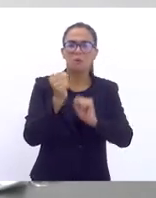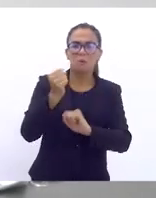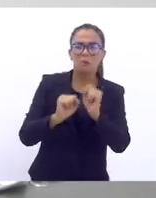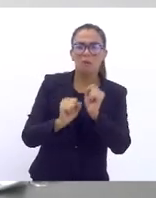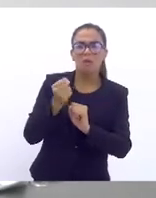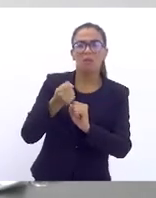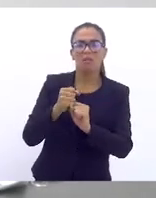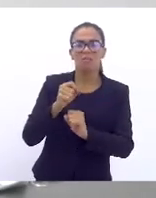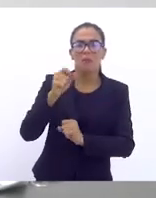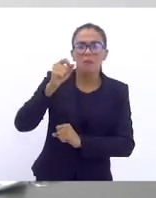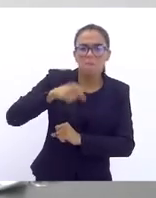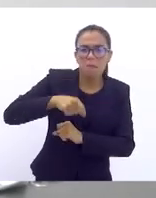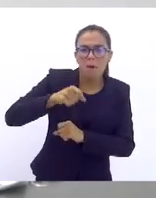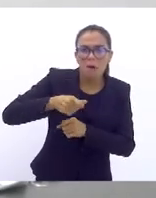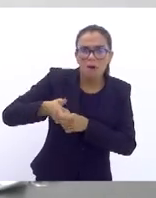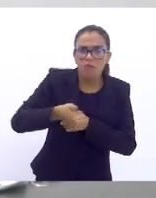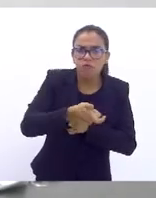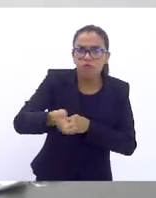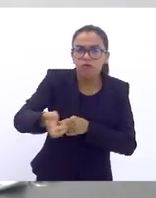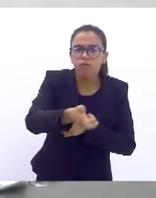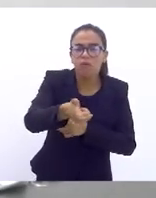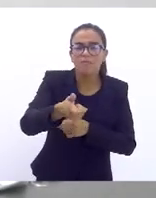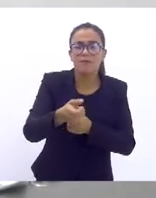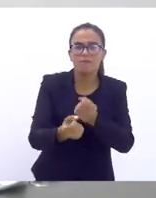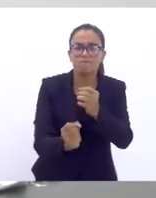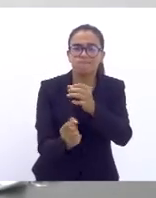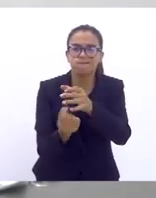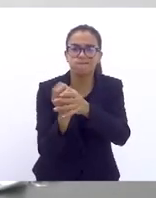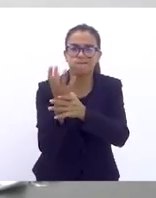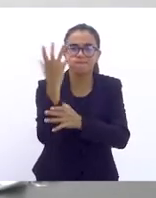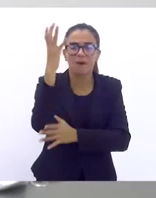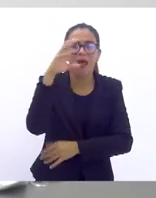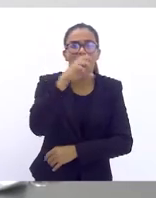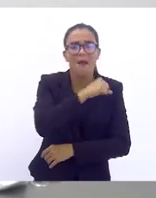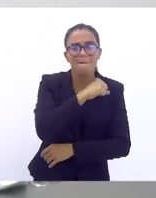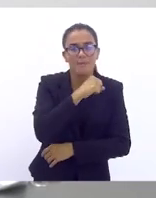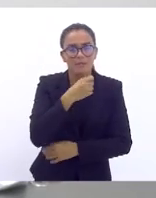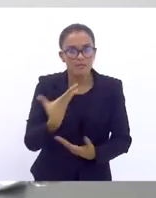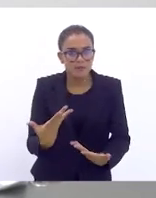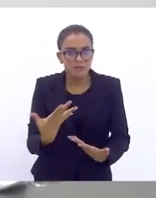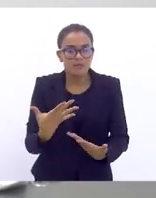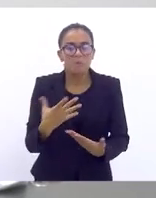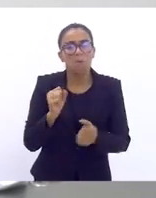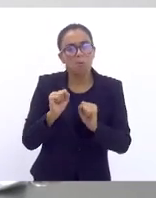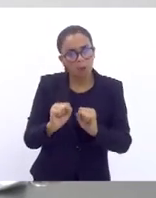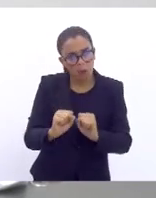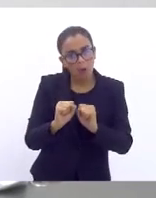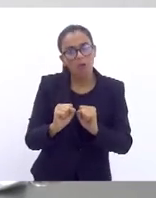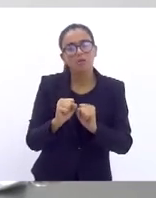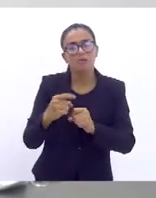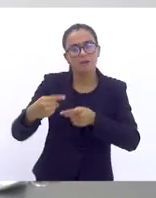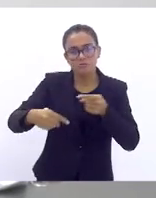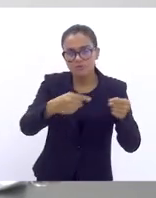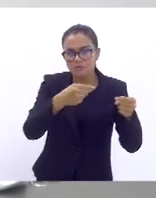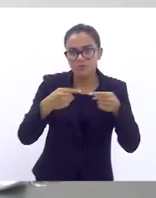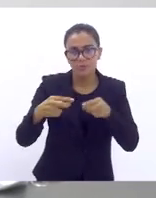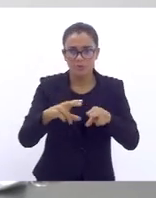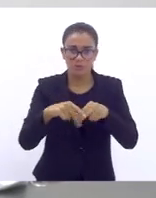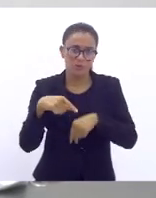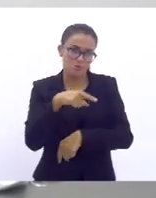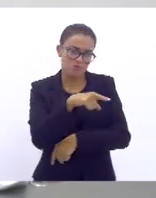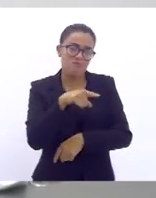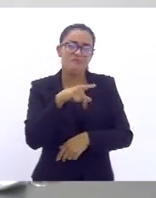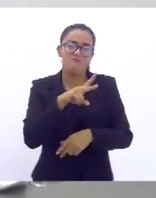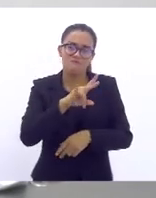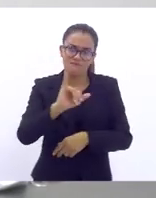fertilizantes Mas isso pode avançar no desdobramento das nossas discussões né até porque o senhor vai fazer